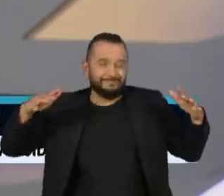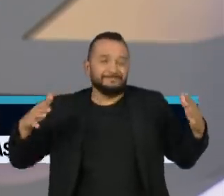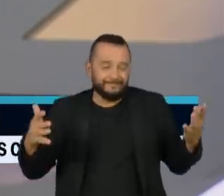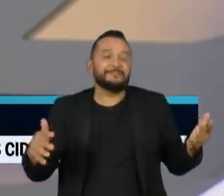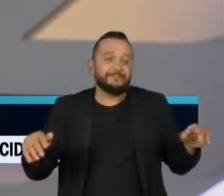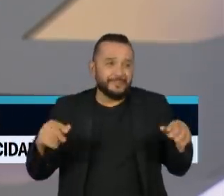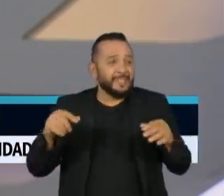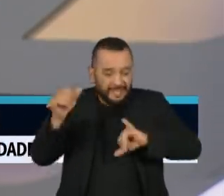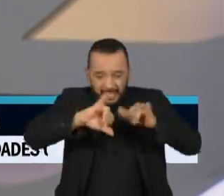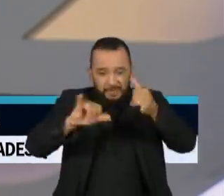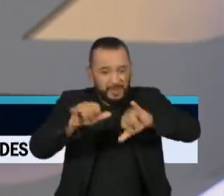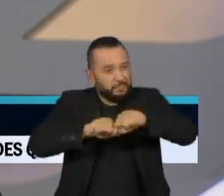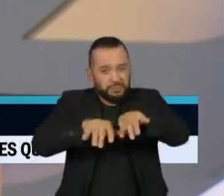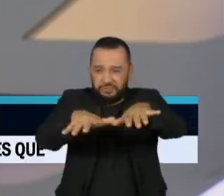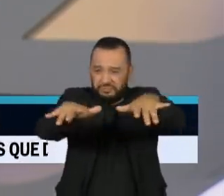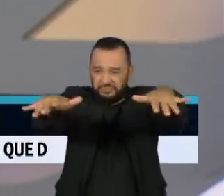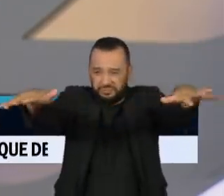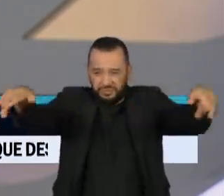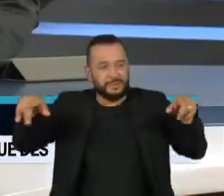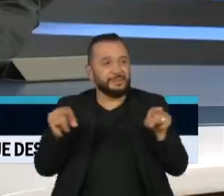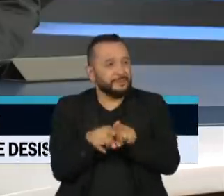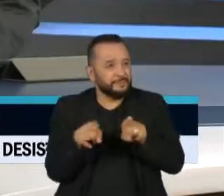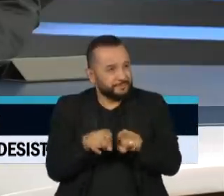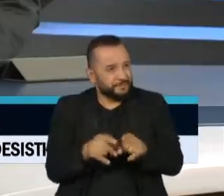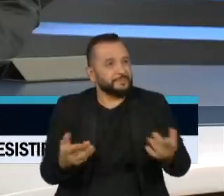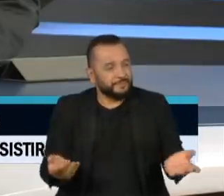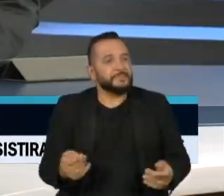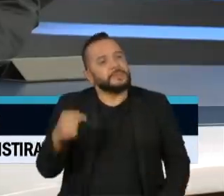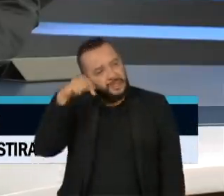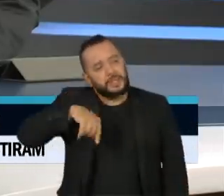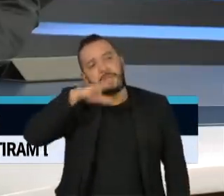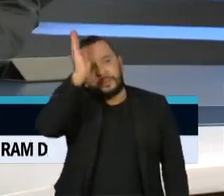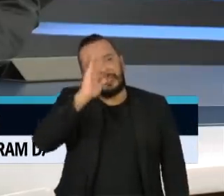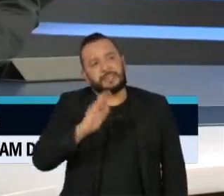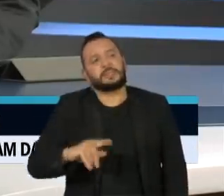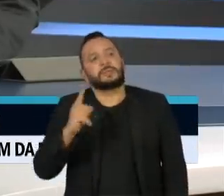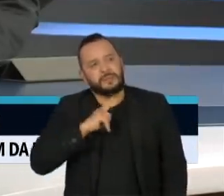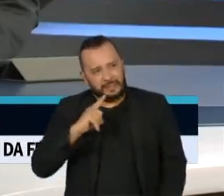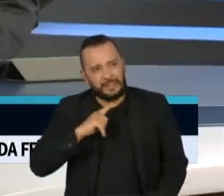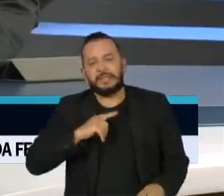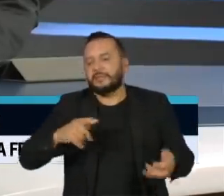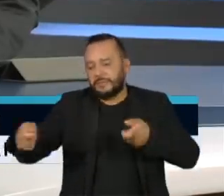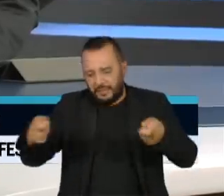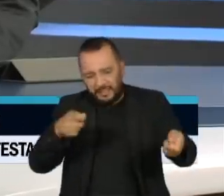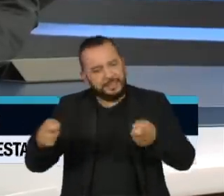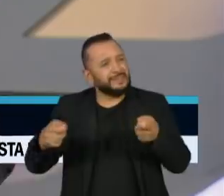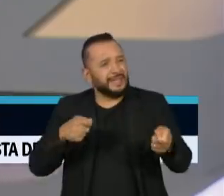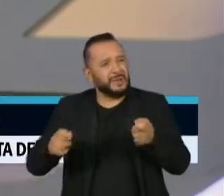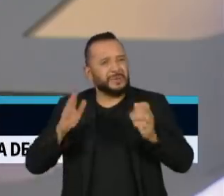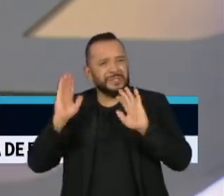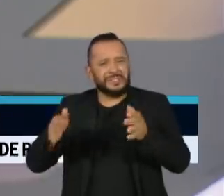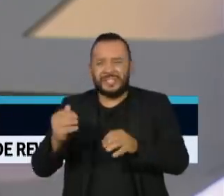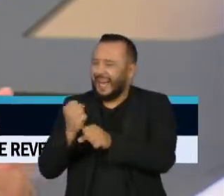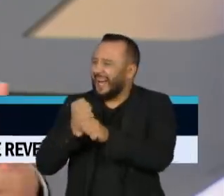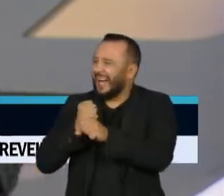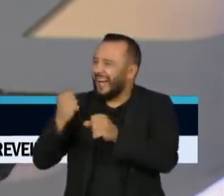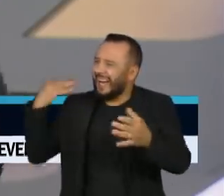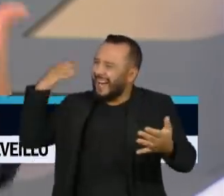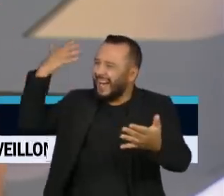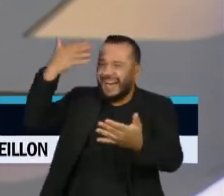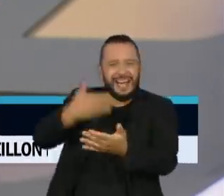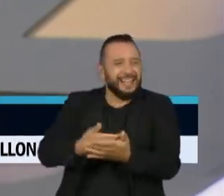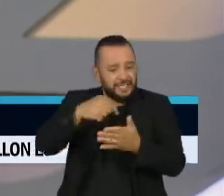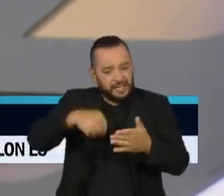é um país cuja história está ligada à mineração desde a sua fundação. A América Latina também é uma das regiões do mundo